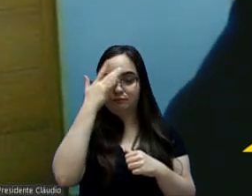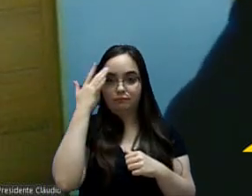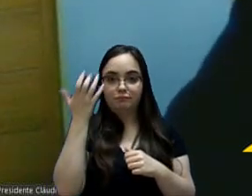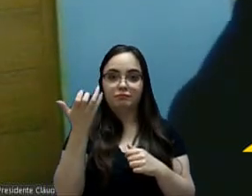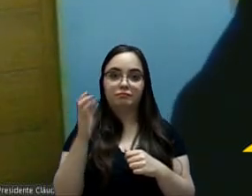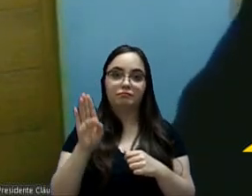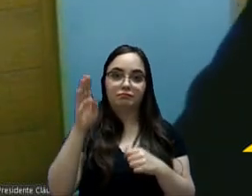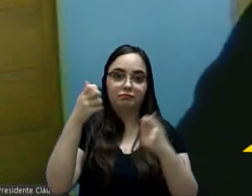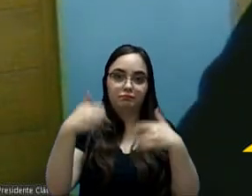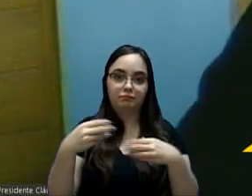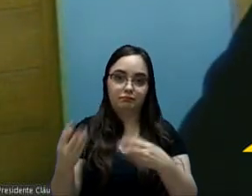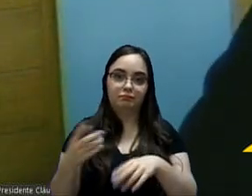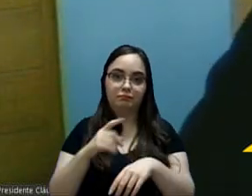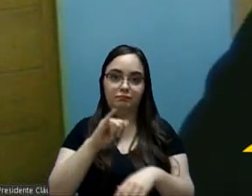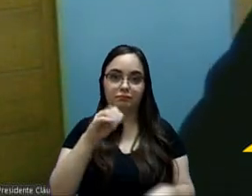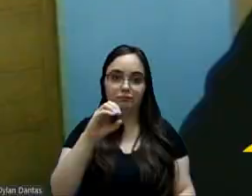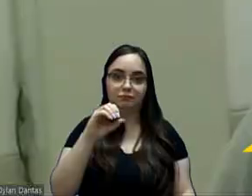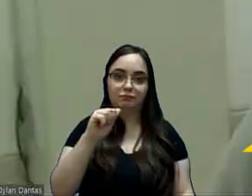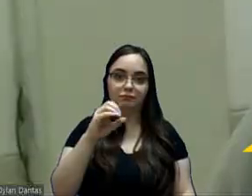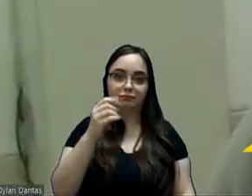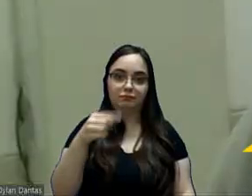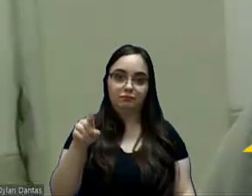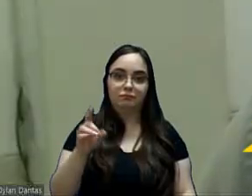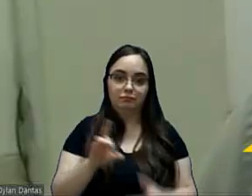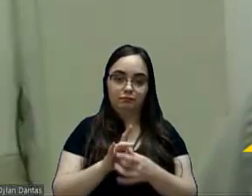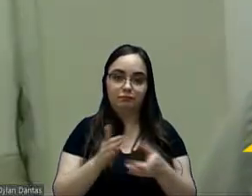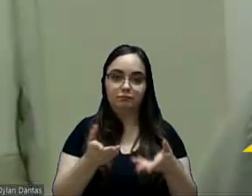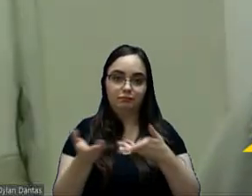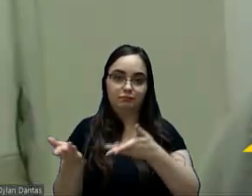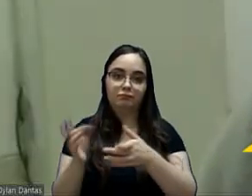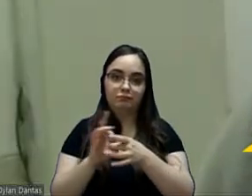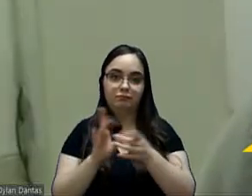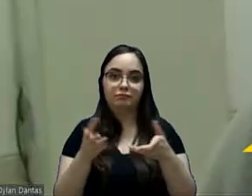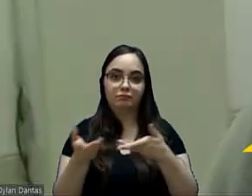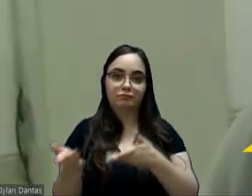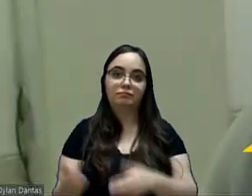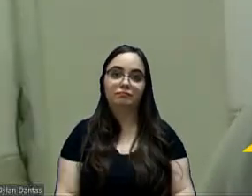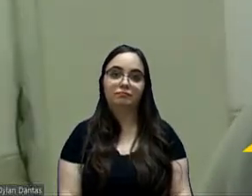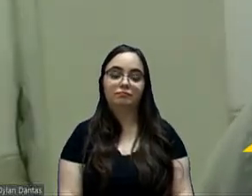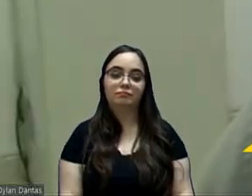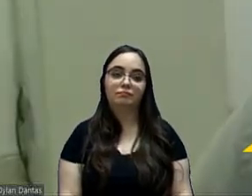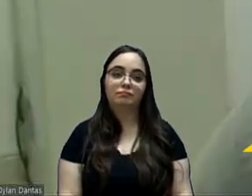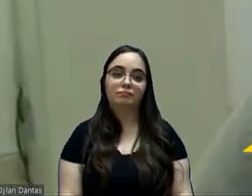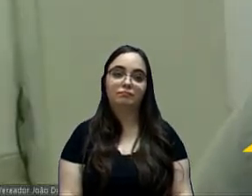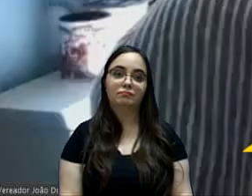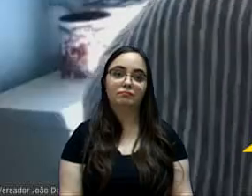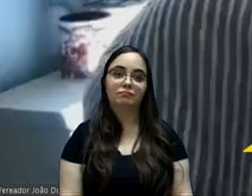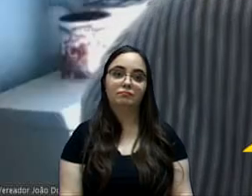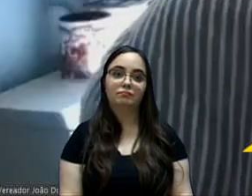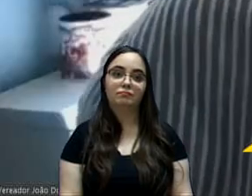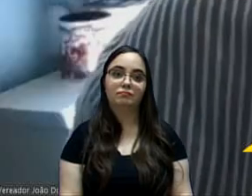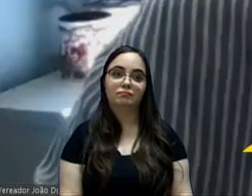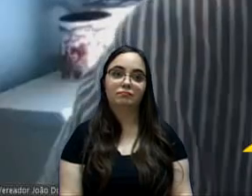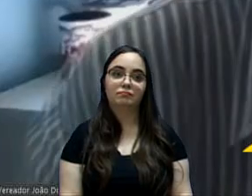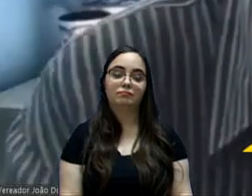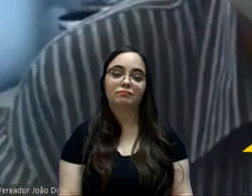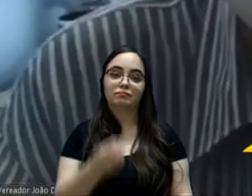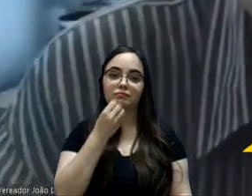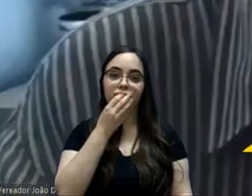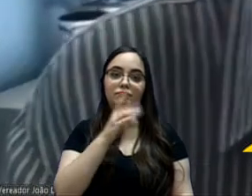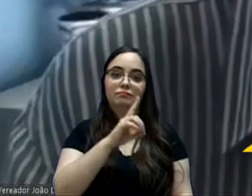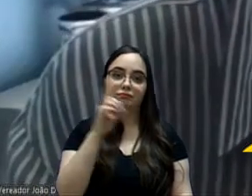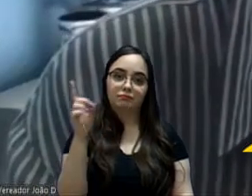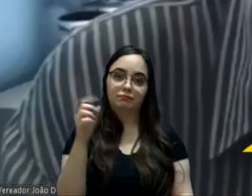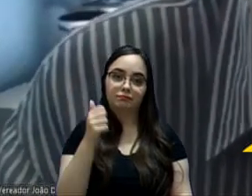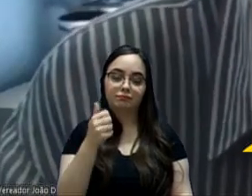Vereador Dilas, pode dar a parte para o João? João está pedindo a Concedo parte. a parte. Concedo a parte. É, bom dia, vereador